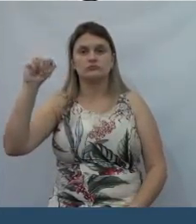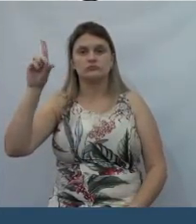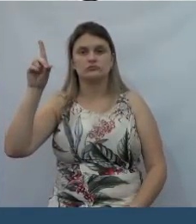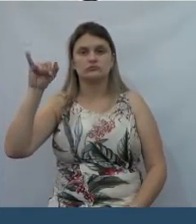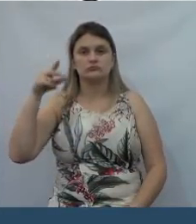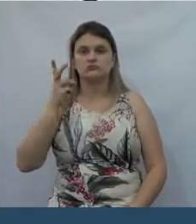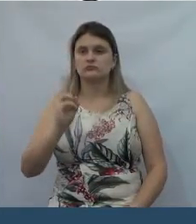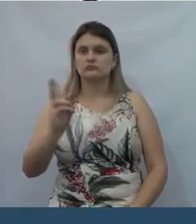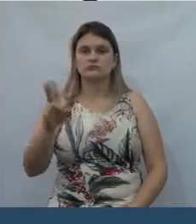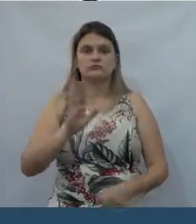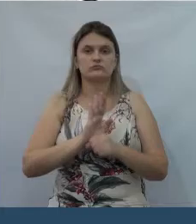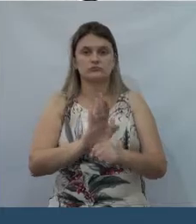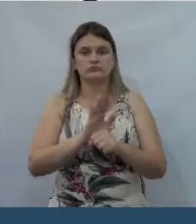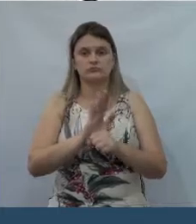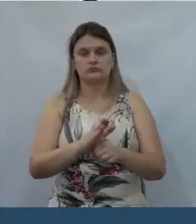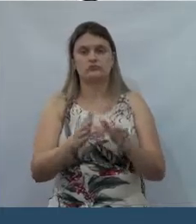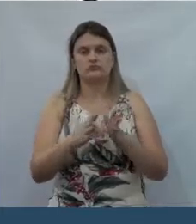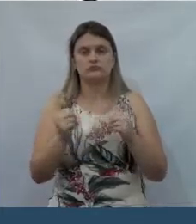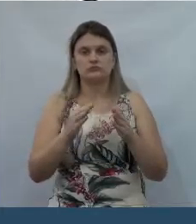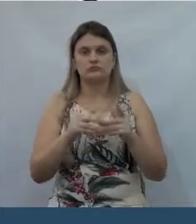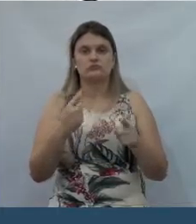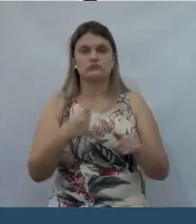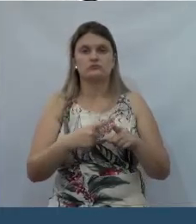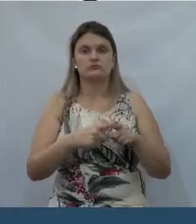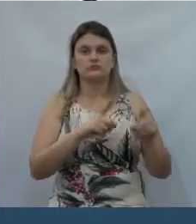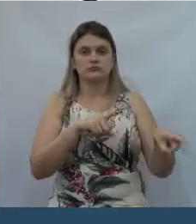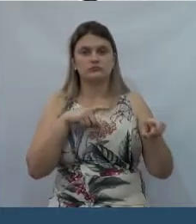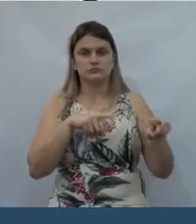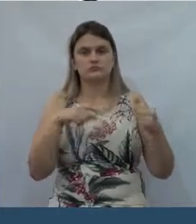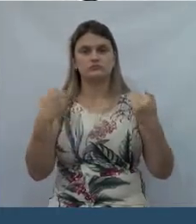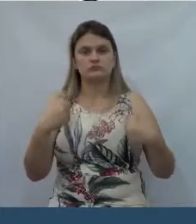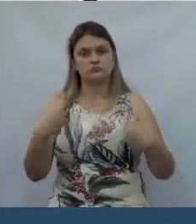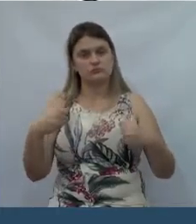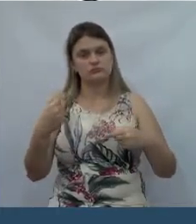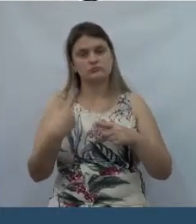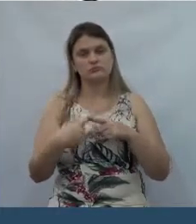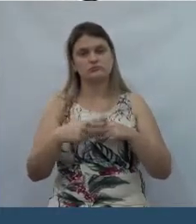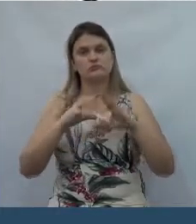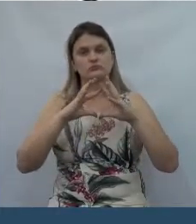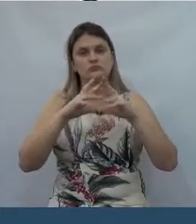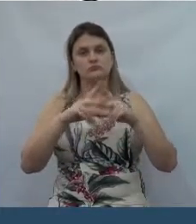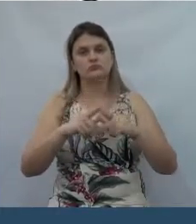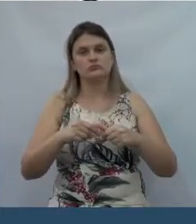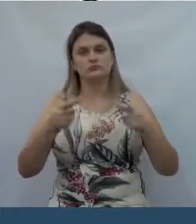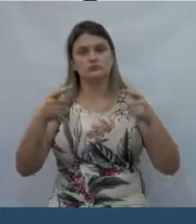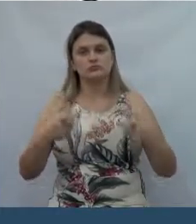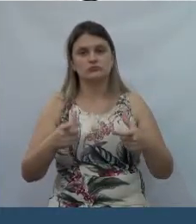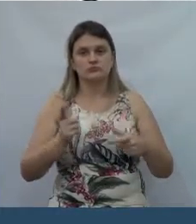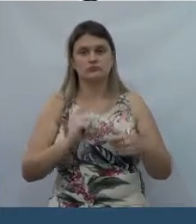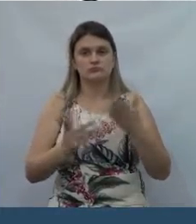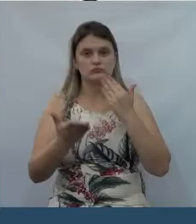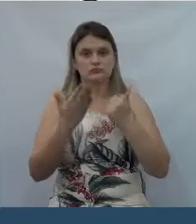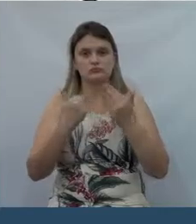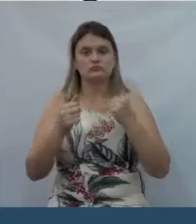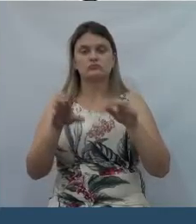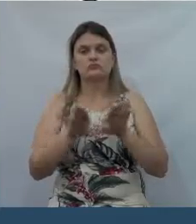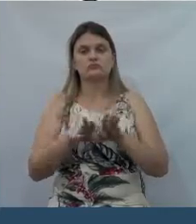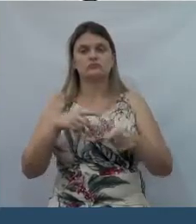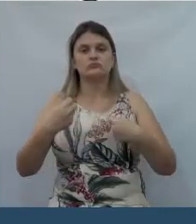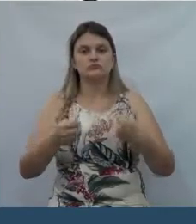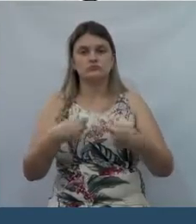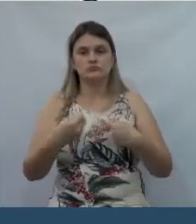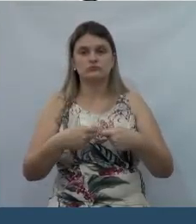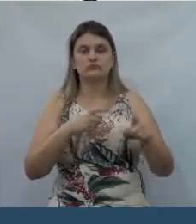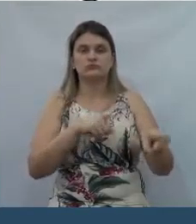atendendo prontamente os pedidos, porque o interior precisa. É ali que gera toda a nossa alimentação, a economia,